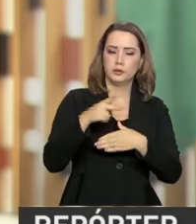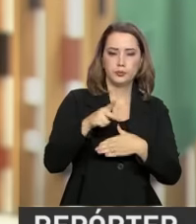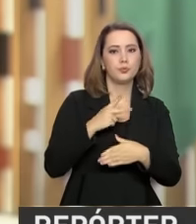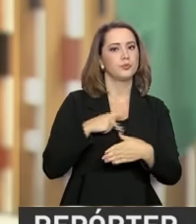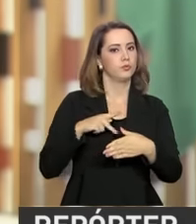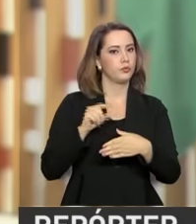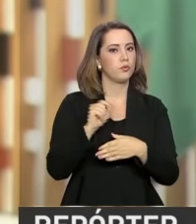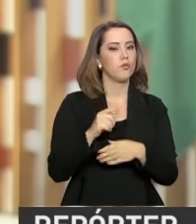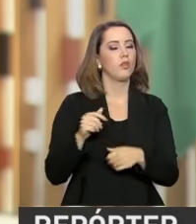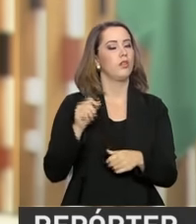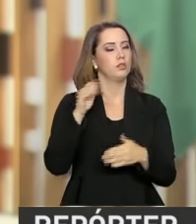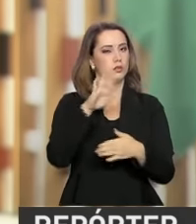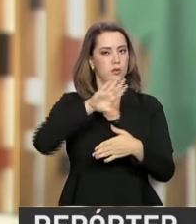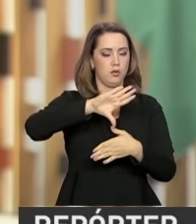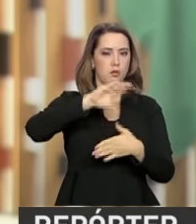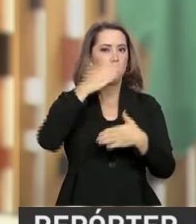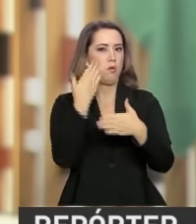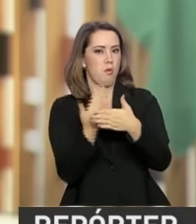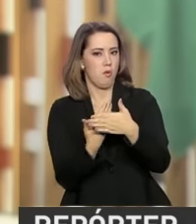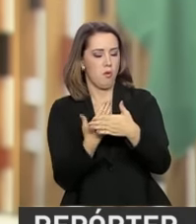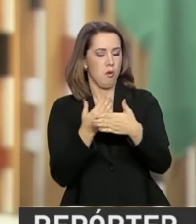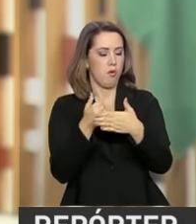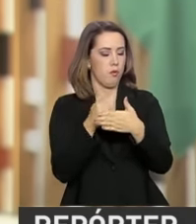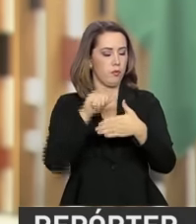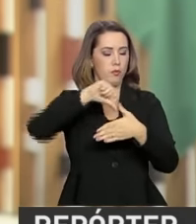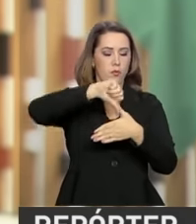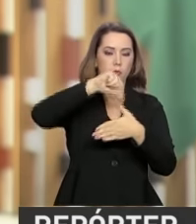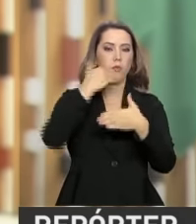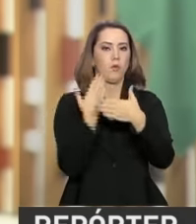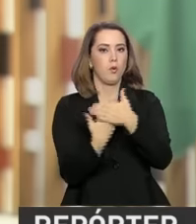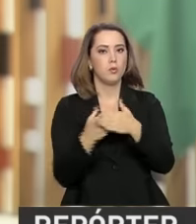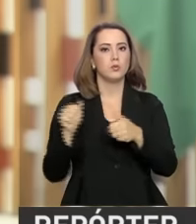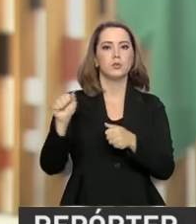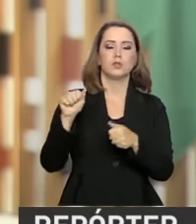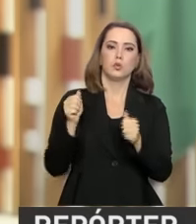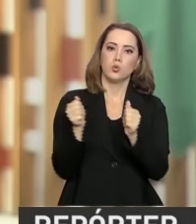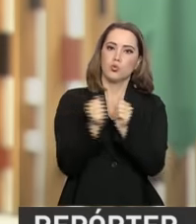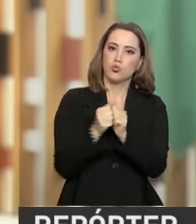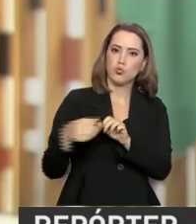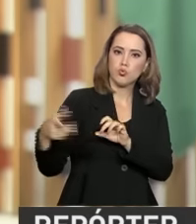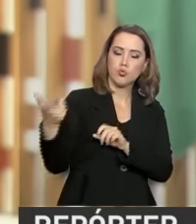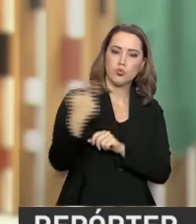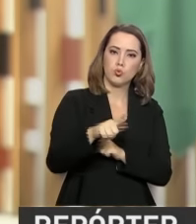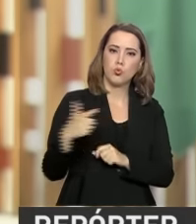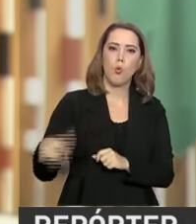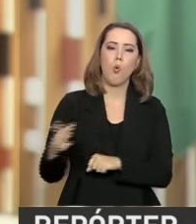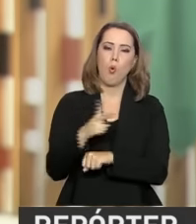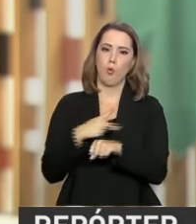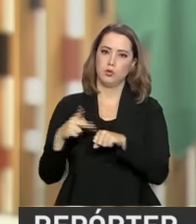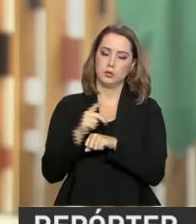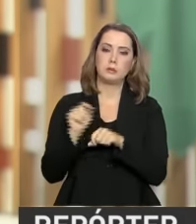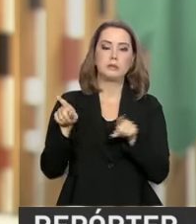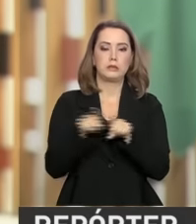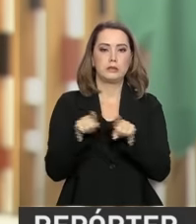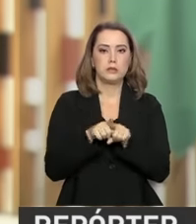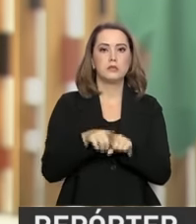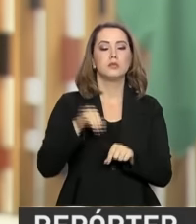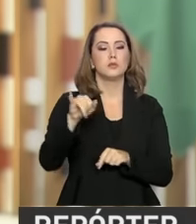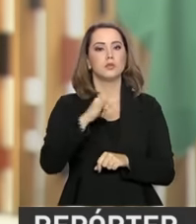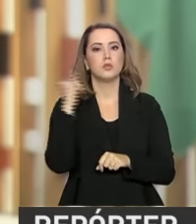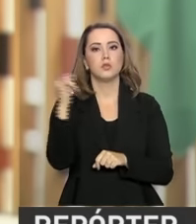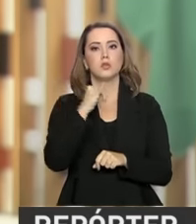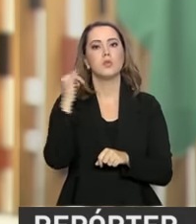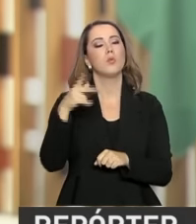acordo entre o Mercosul e a União Europeia em Declaração aos jornalistas o Ministro das relações exteriores também destacou a importância do